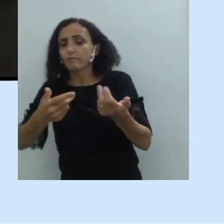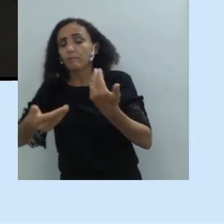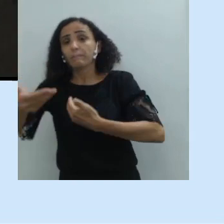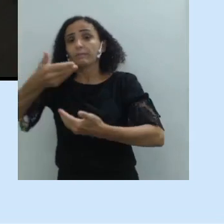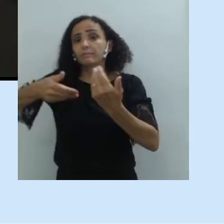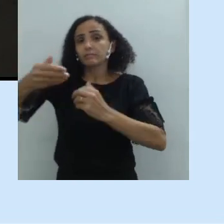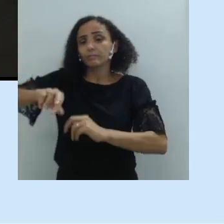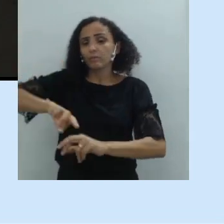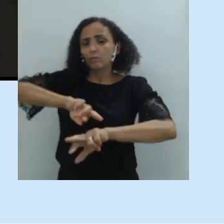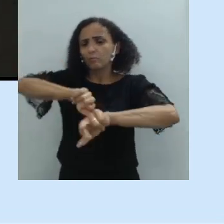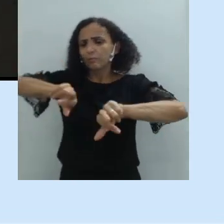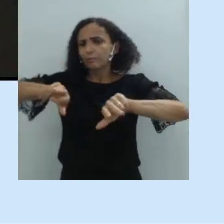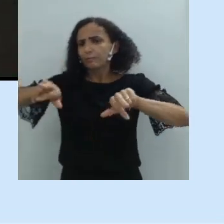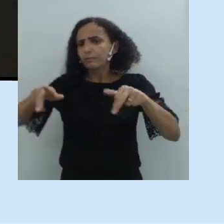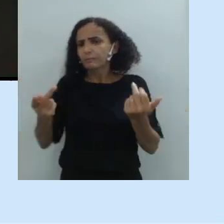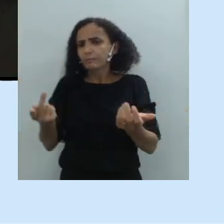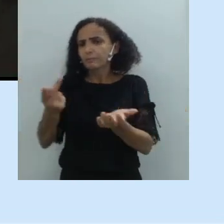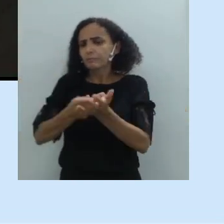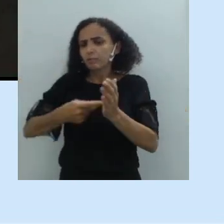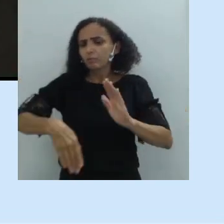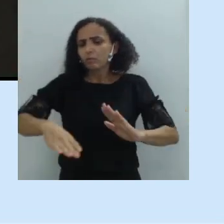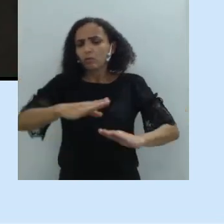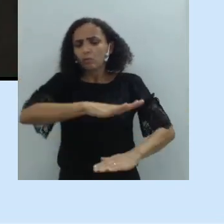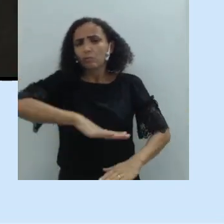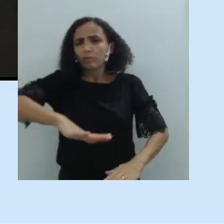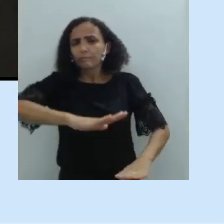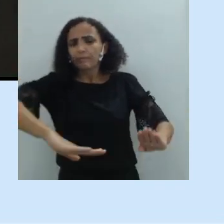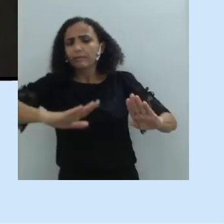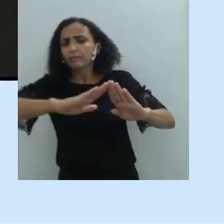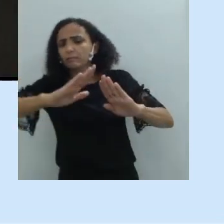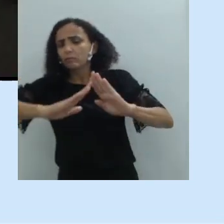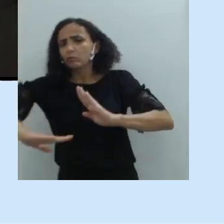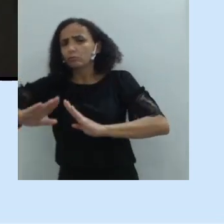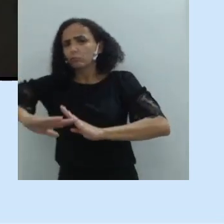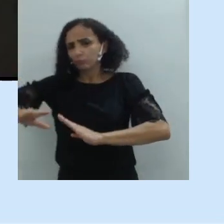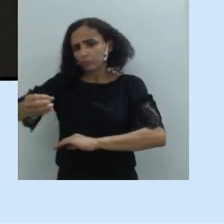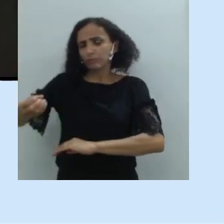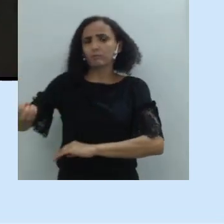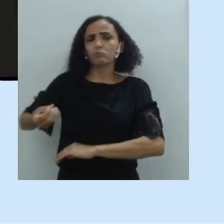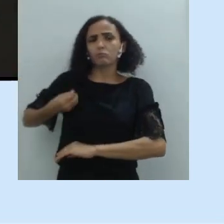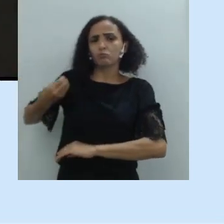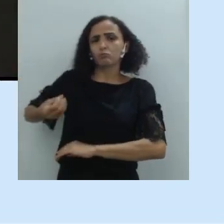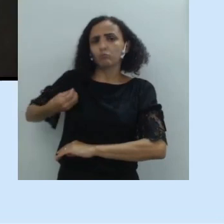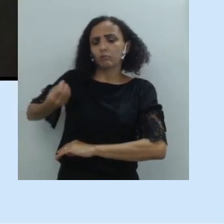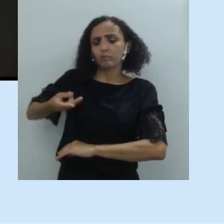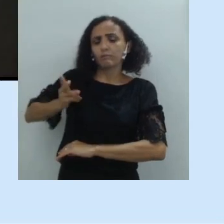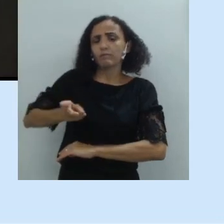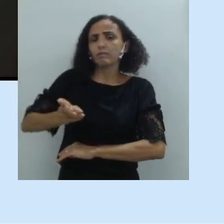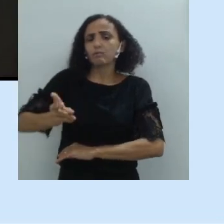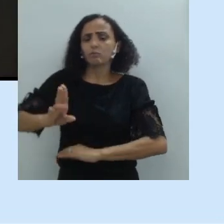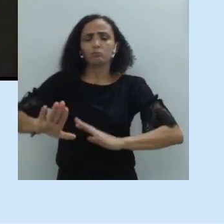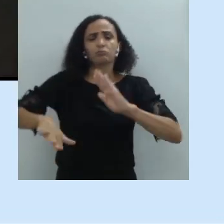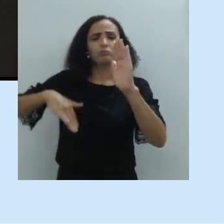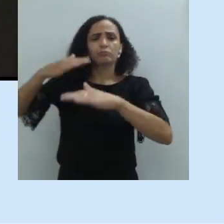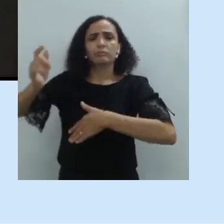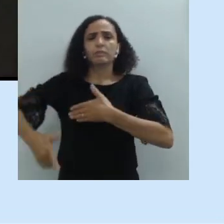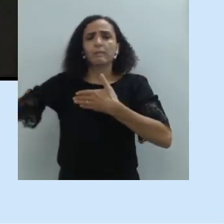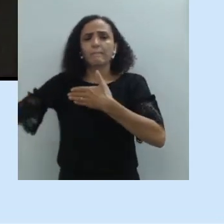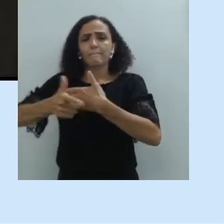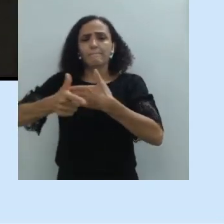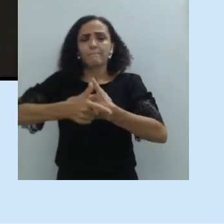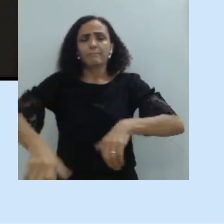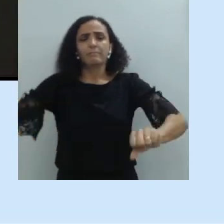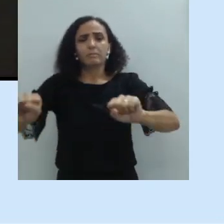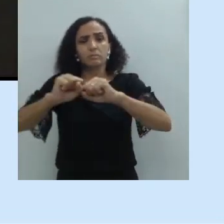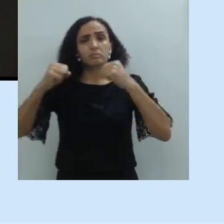diferentes espécies no seu habitat e no seu nicho ecológico, onde eles vivem e como eles executam o seu papel naquela